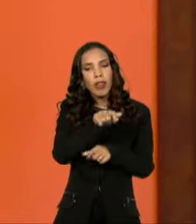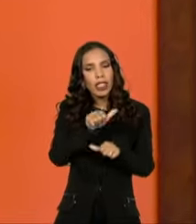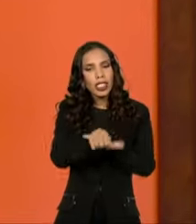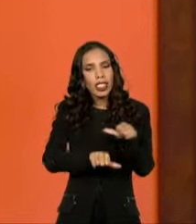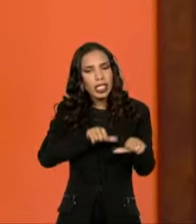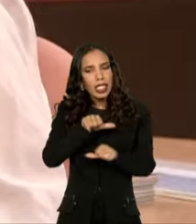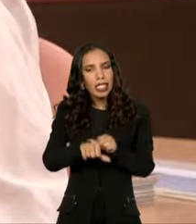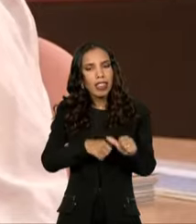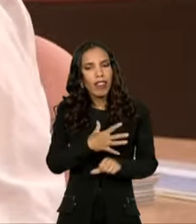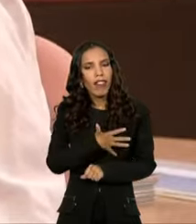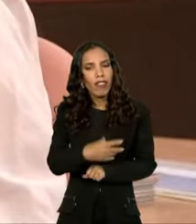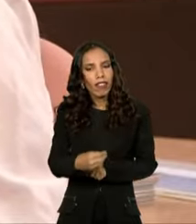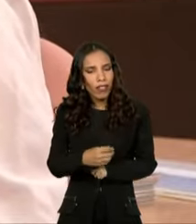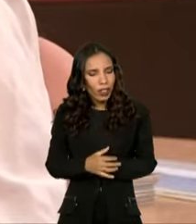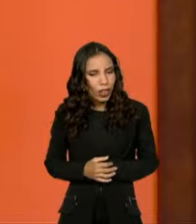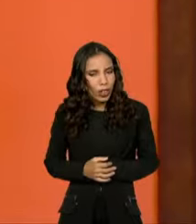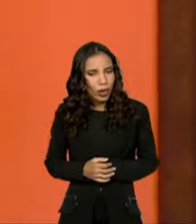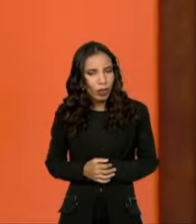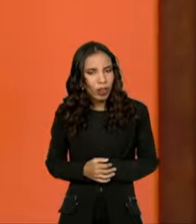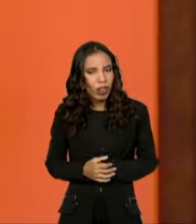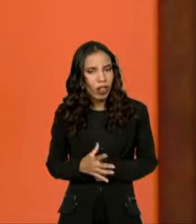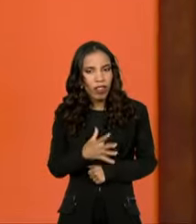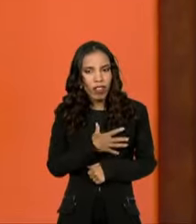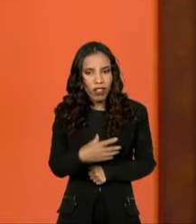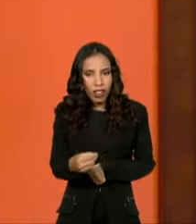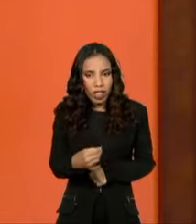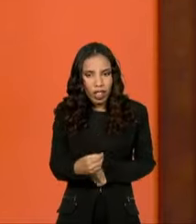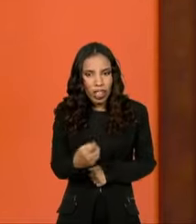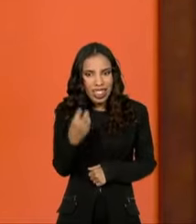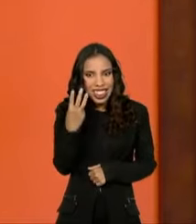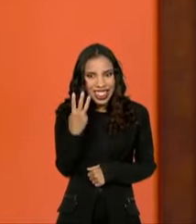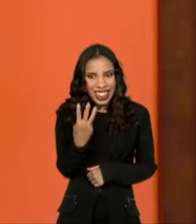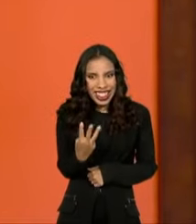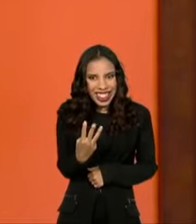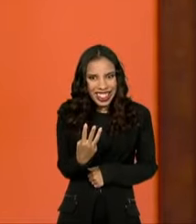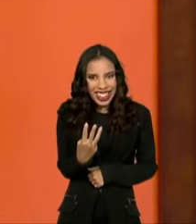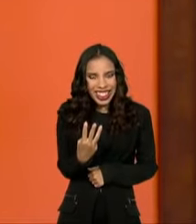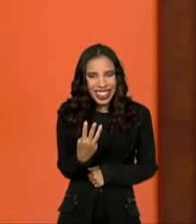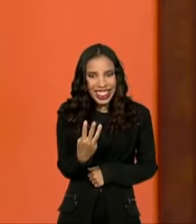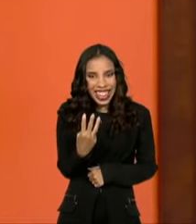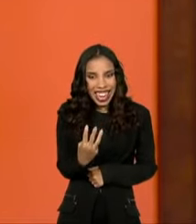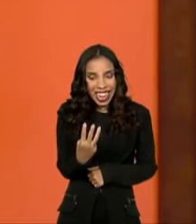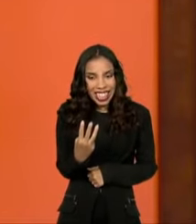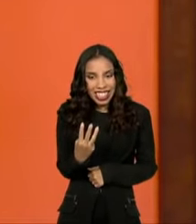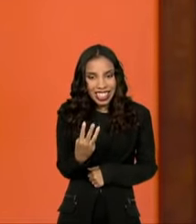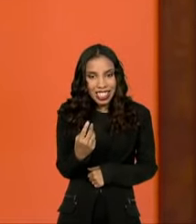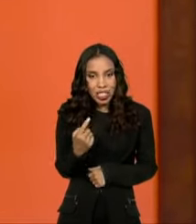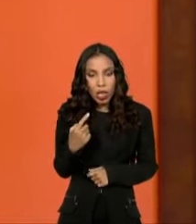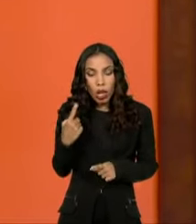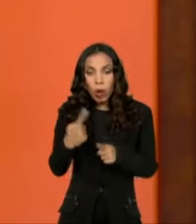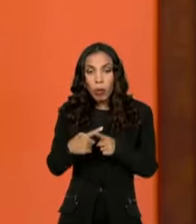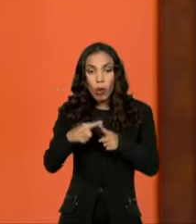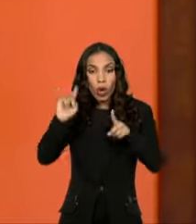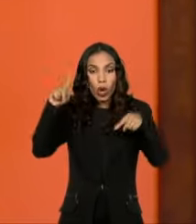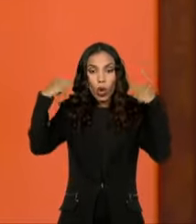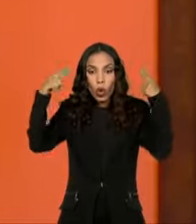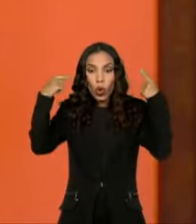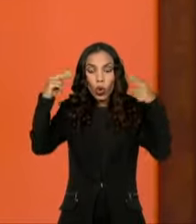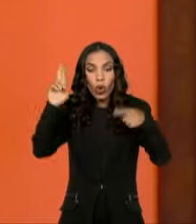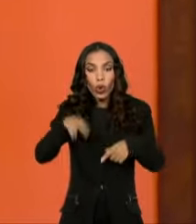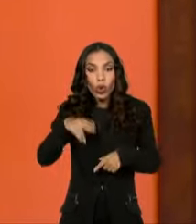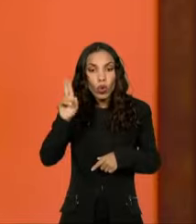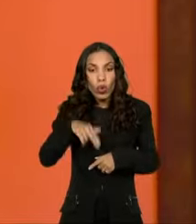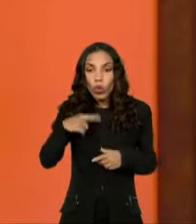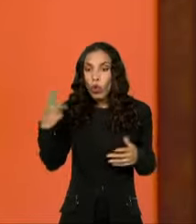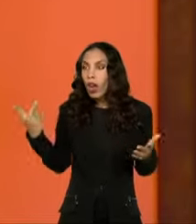né? Você ter filho assim... Nossa, gente. E logo virem três. Foi muito lindo. Só não foi mais loucura porque eu nunca conheci uma